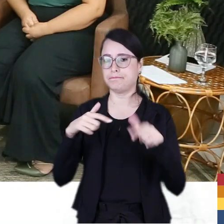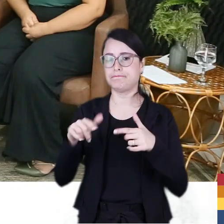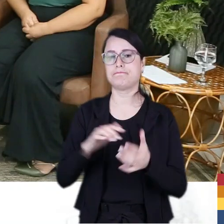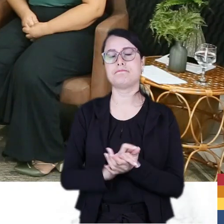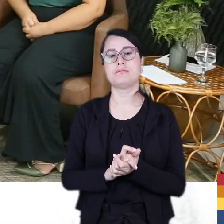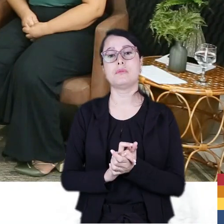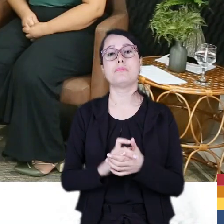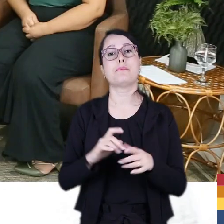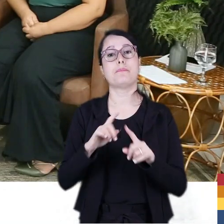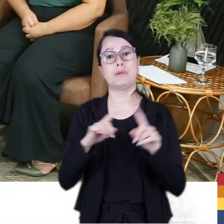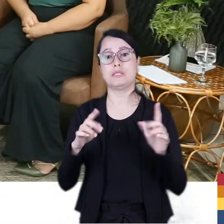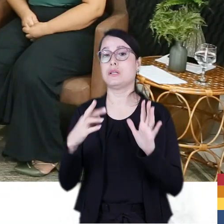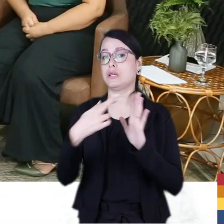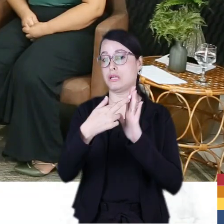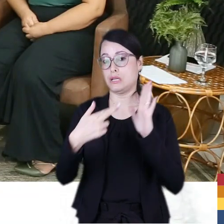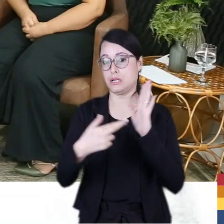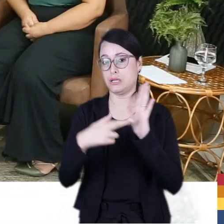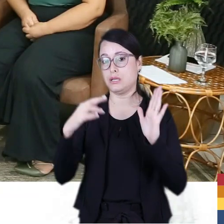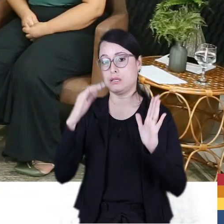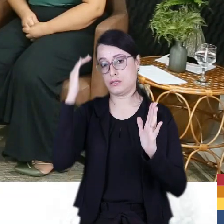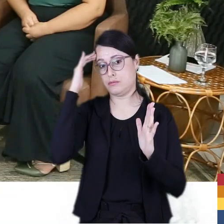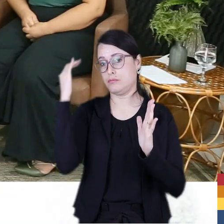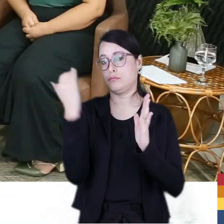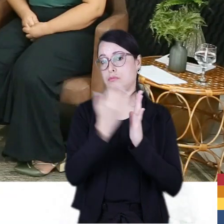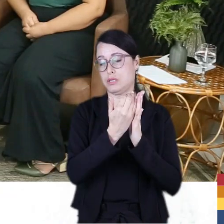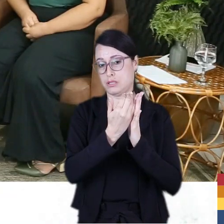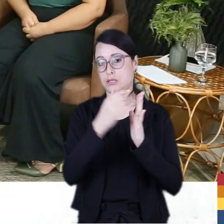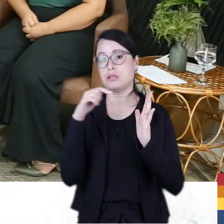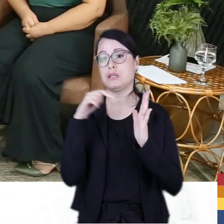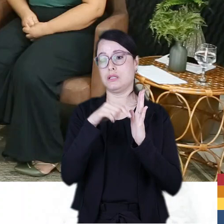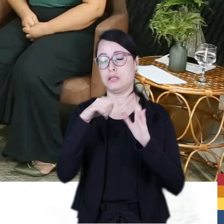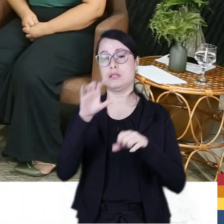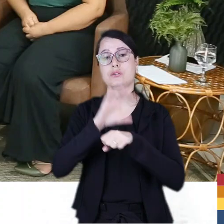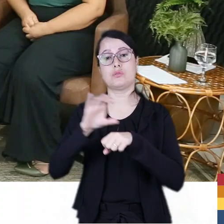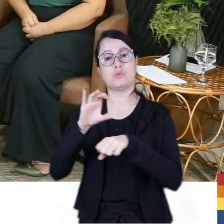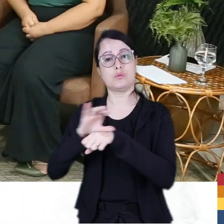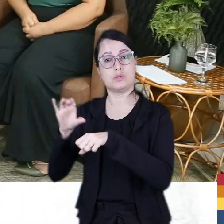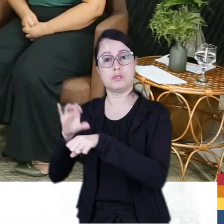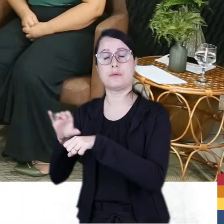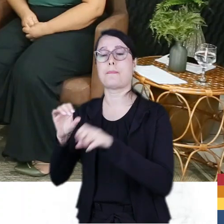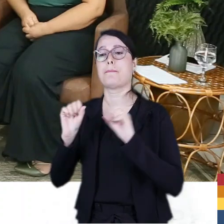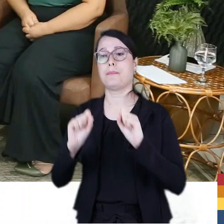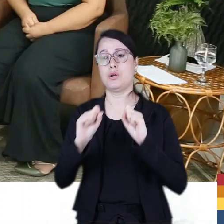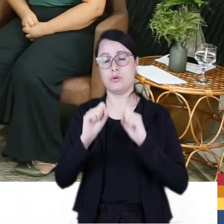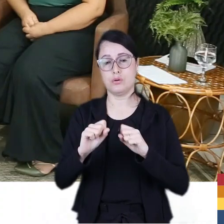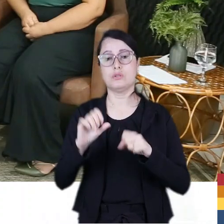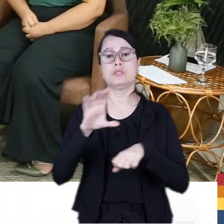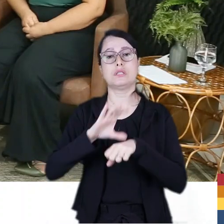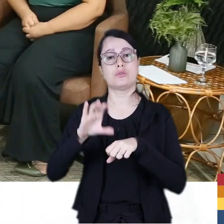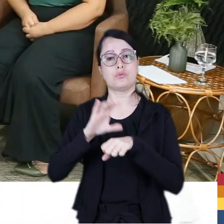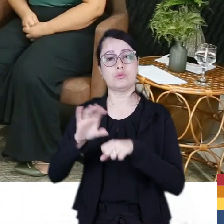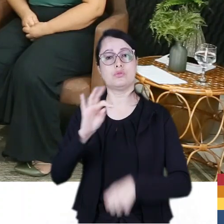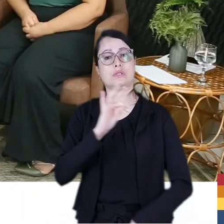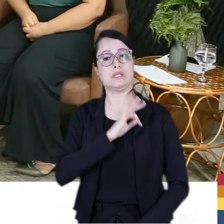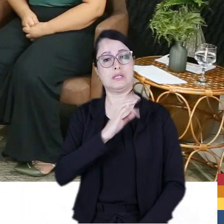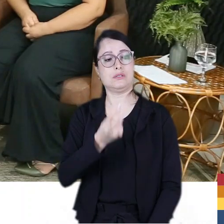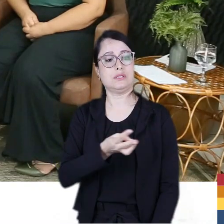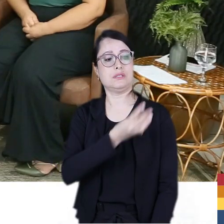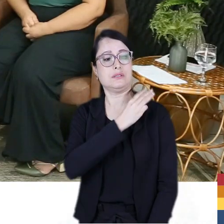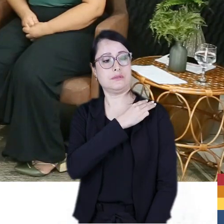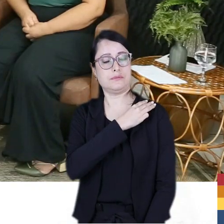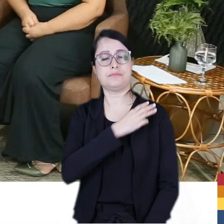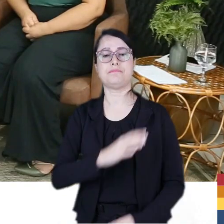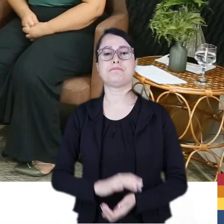digamos assim empregatício em uma determinada empresa ou uma instituição pública ou privada mas tem uma norma